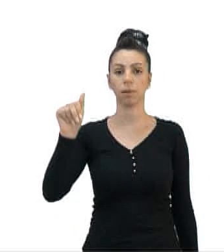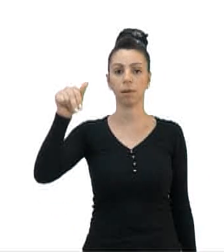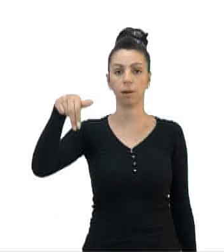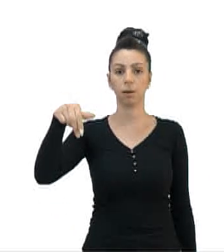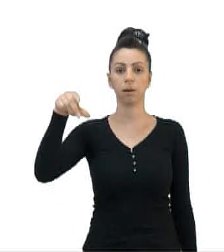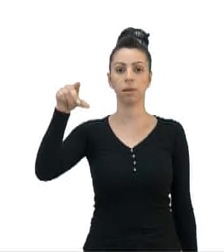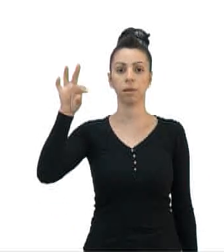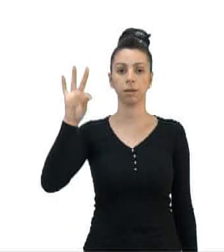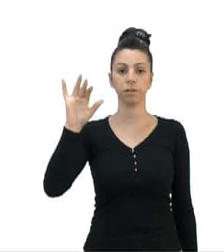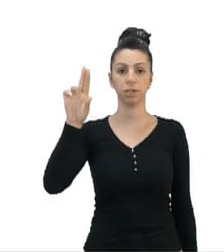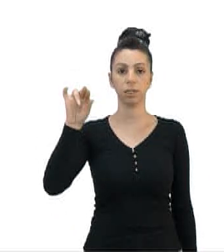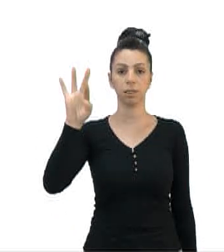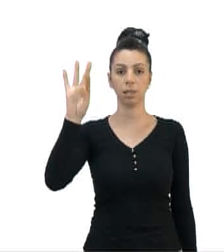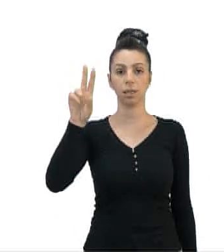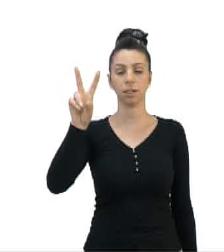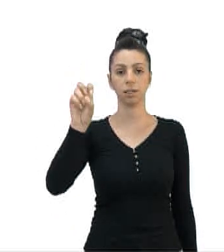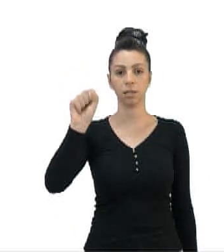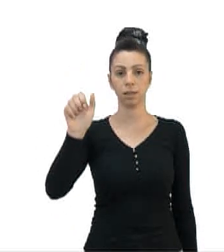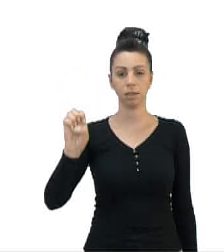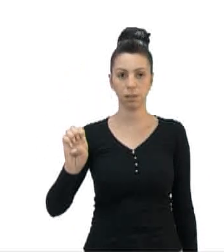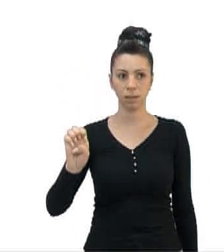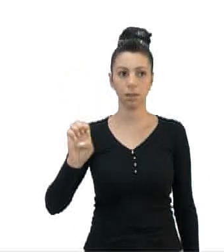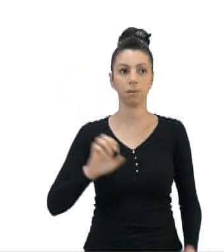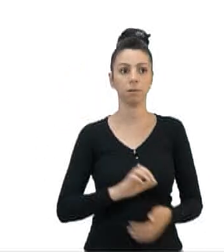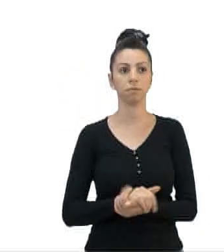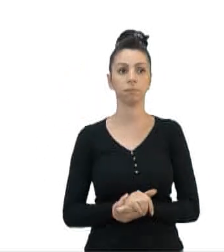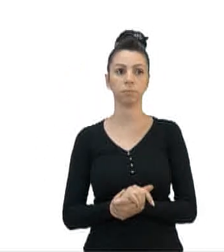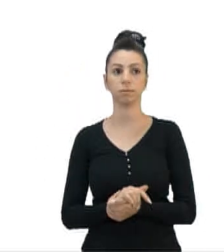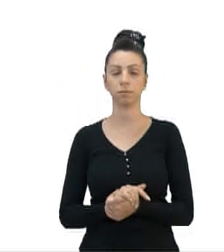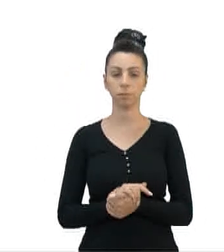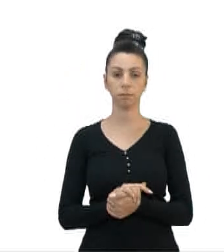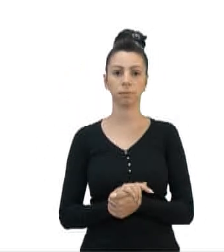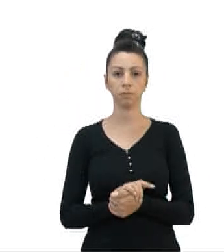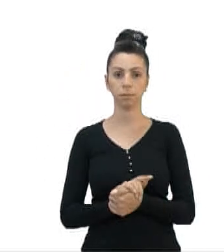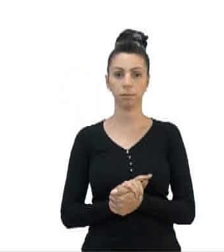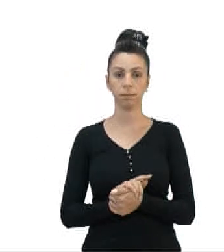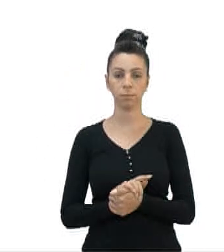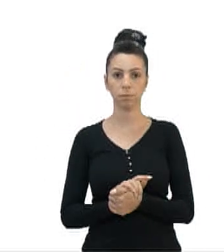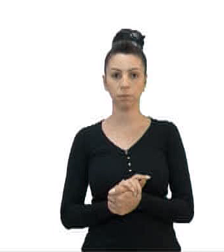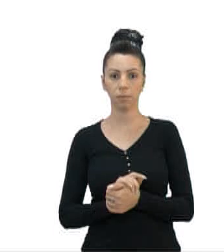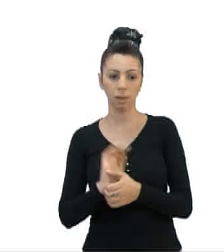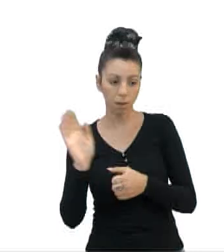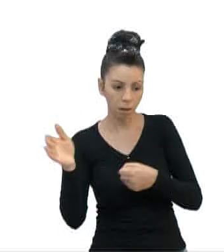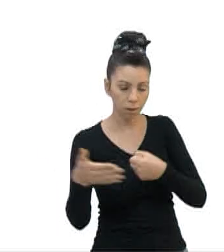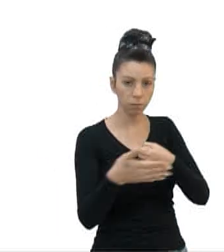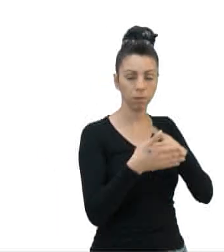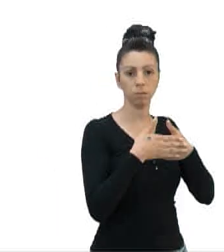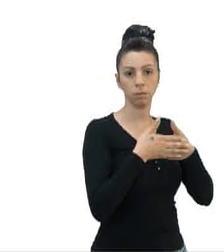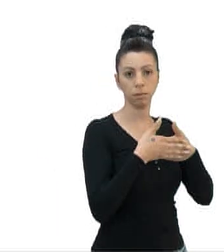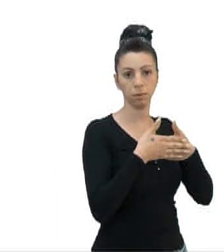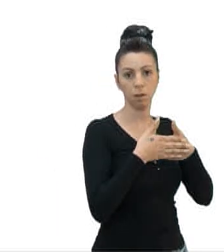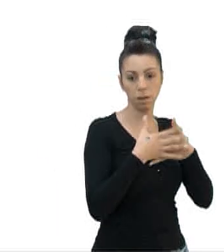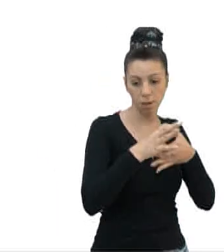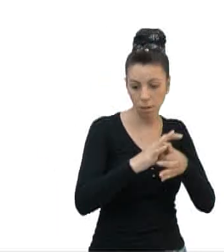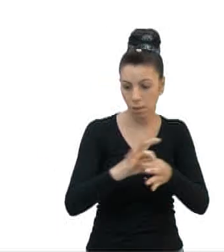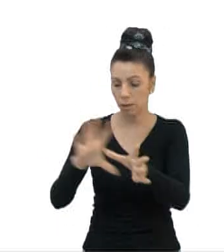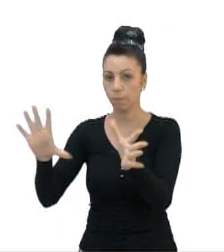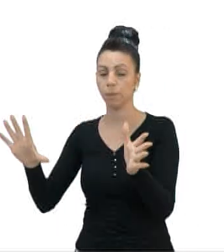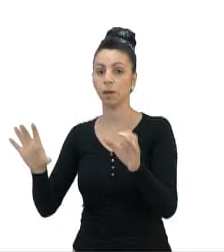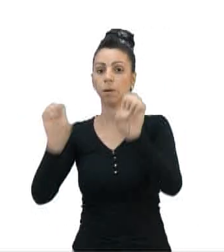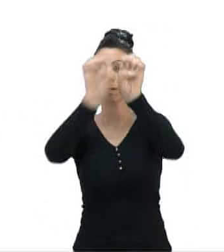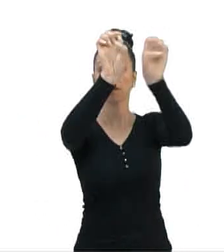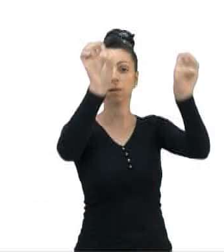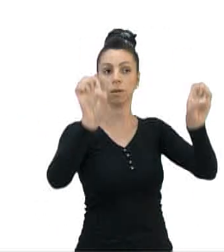duas palavras que trazem ideias contrárias, aprisiona e liberta, tá certo? E você tem uma estrutura de